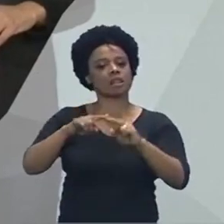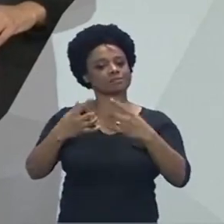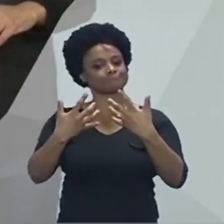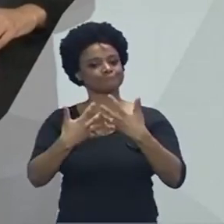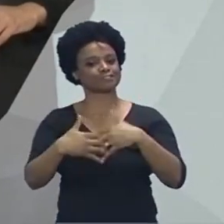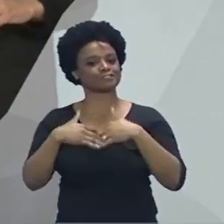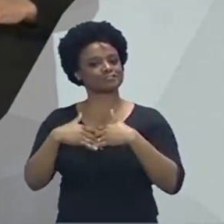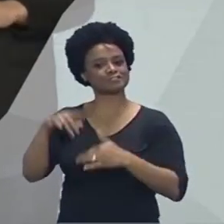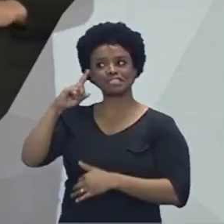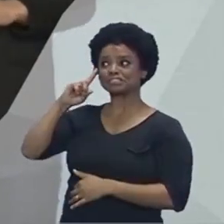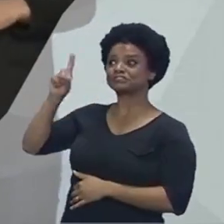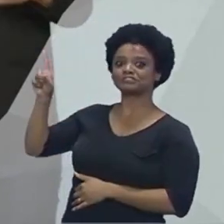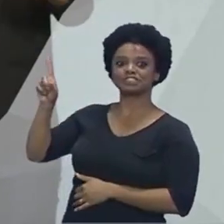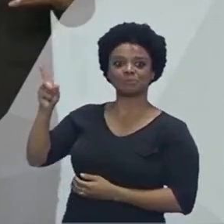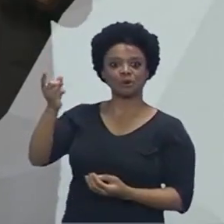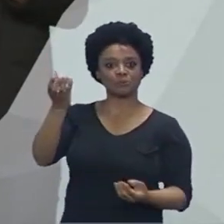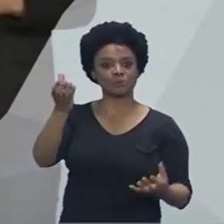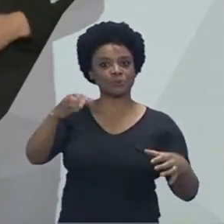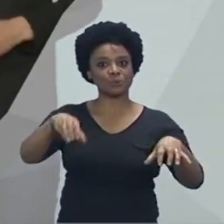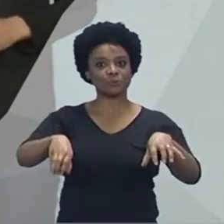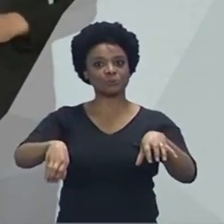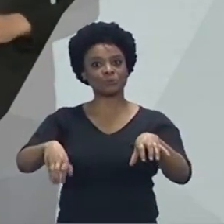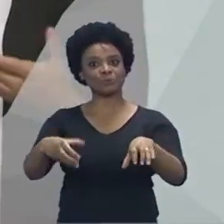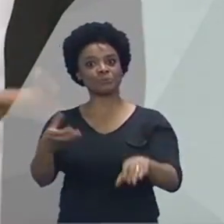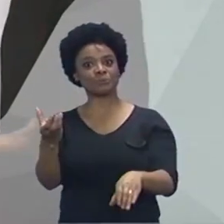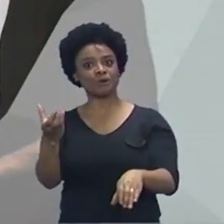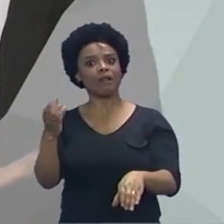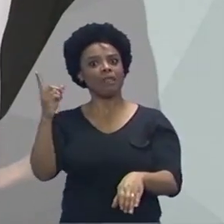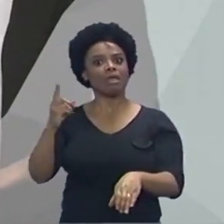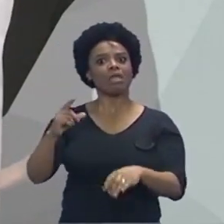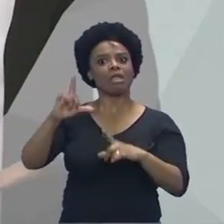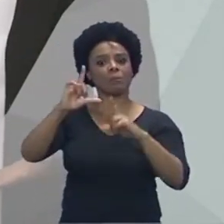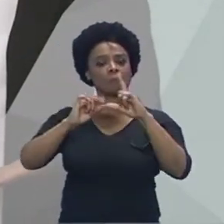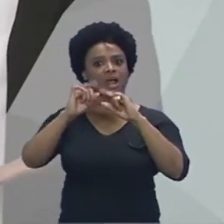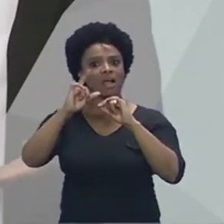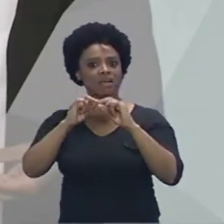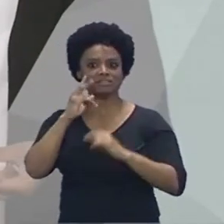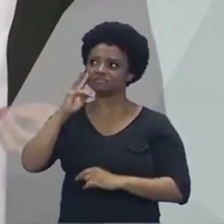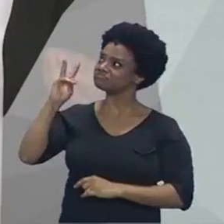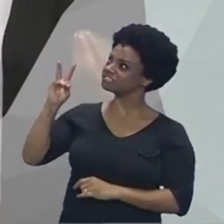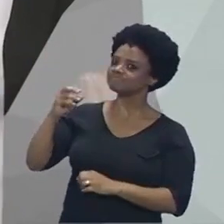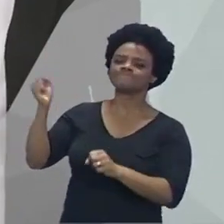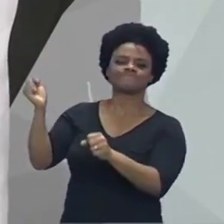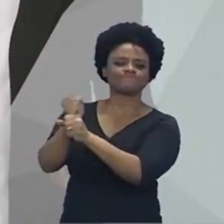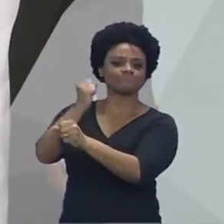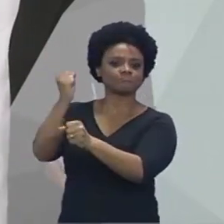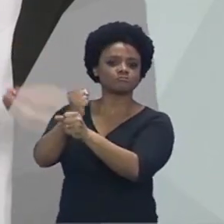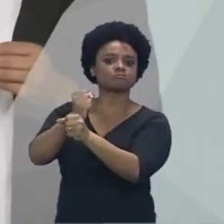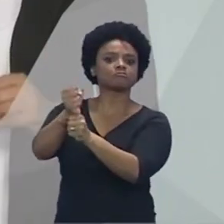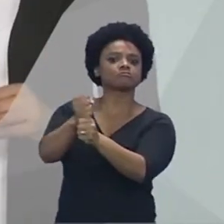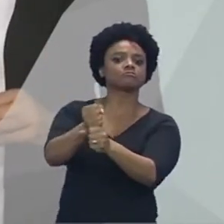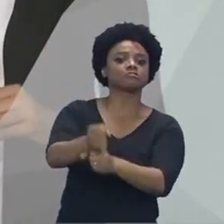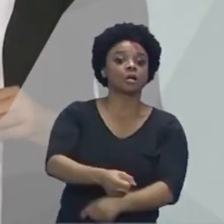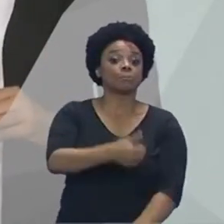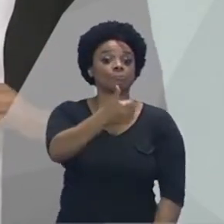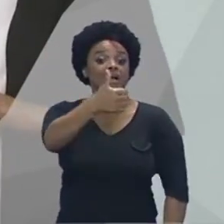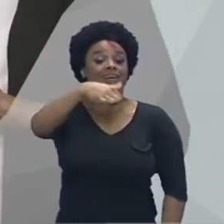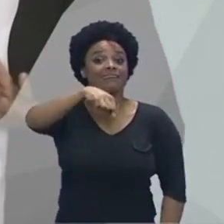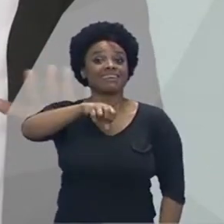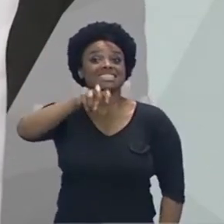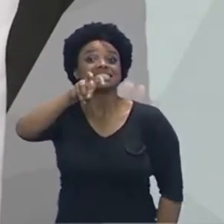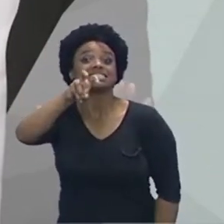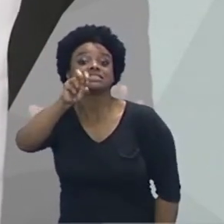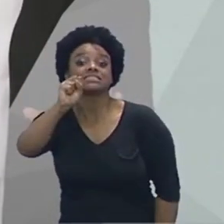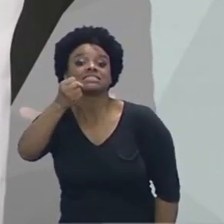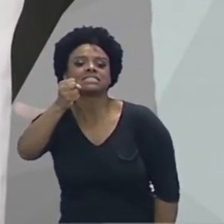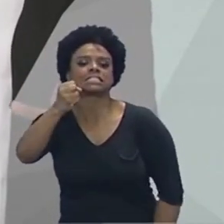o prédio do Supremo Tribunal Federal em Brasília, por exemplo. Pensando que esse prédio foi construído em 1958,